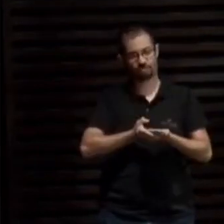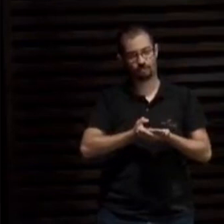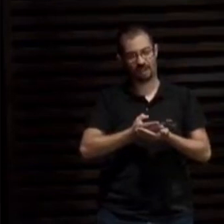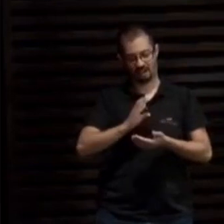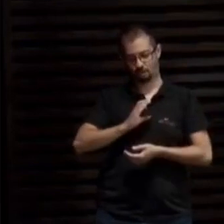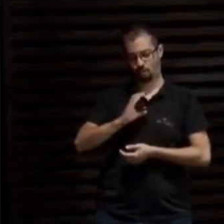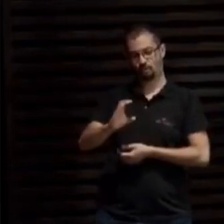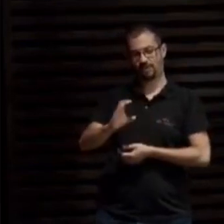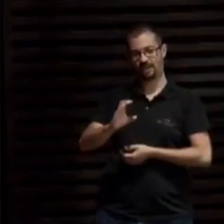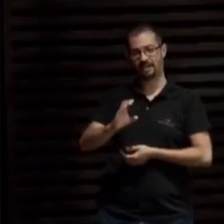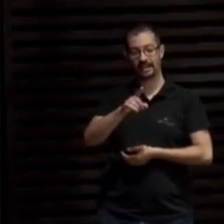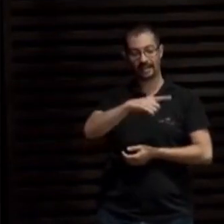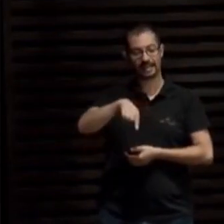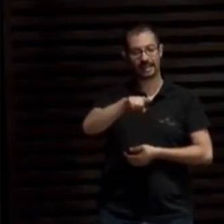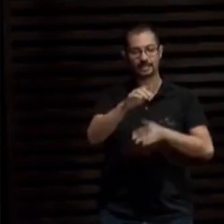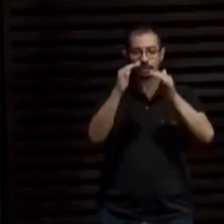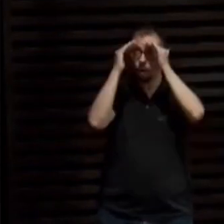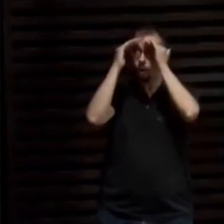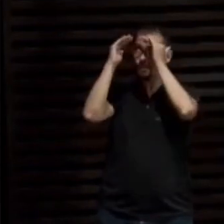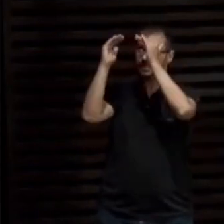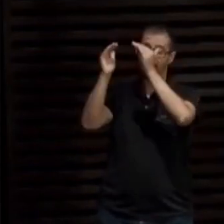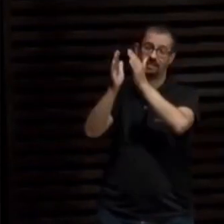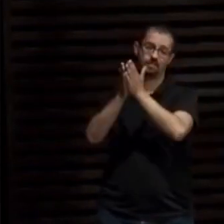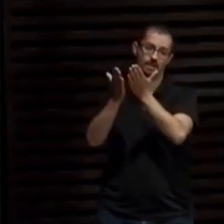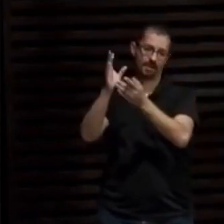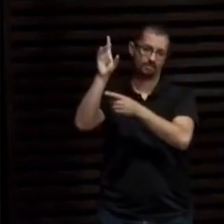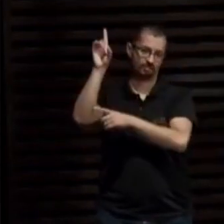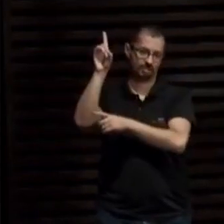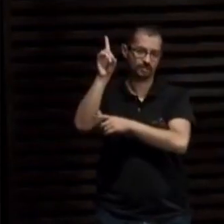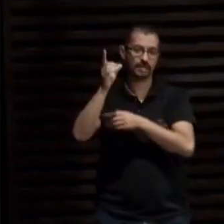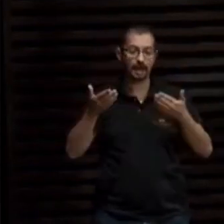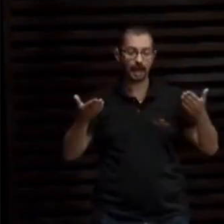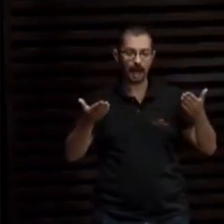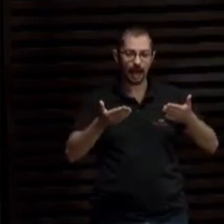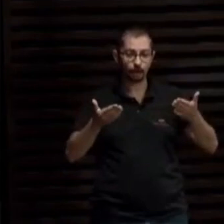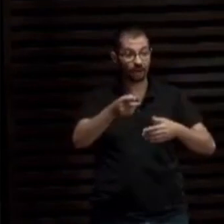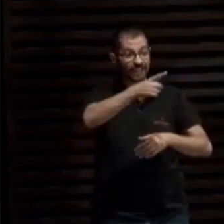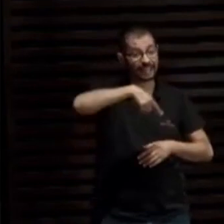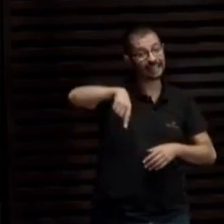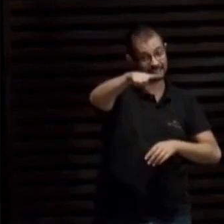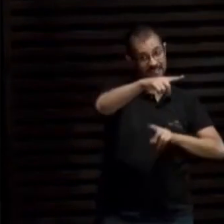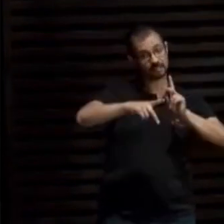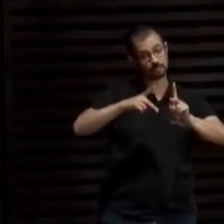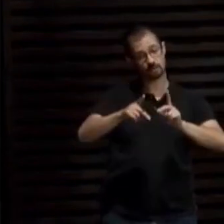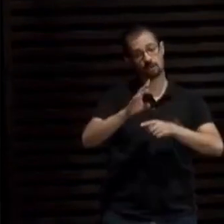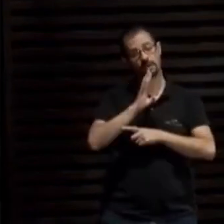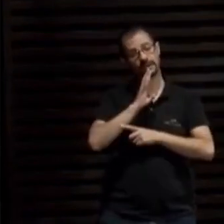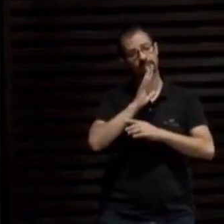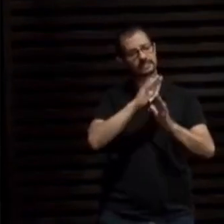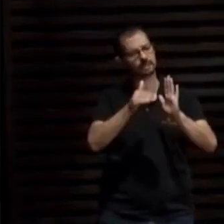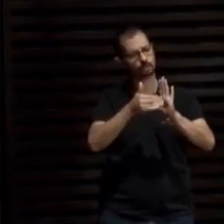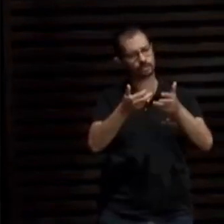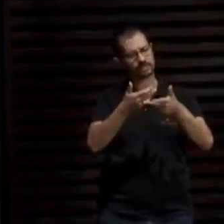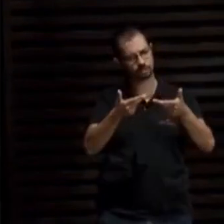eles têm guardado a tua palavra. Continua. Agora eles reconhecem que todas as coisas que me tens